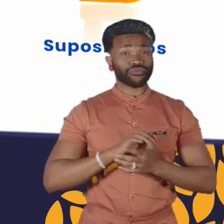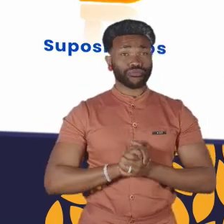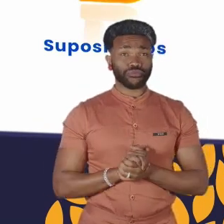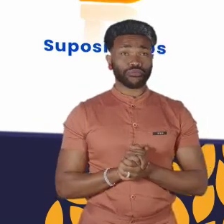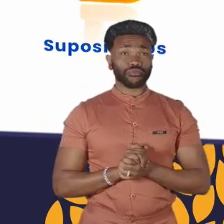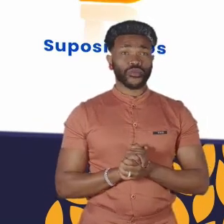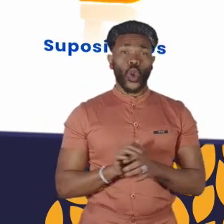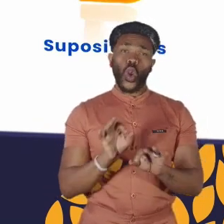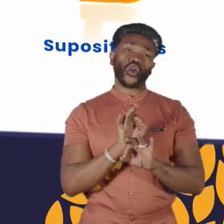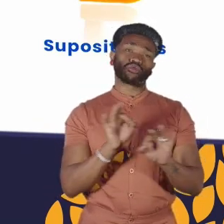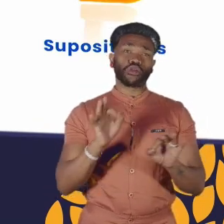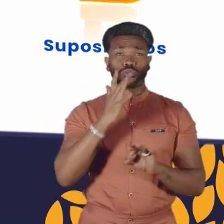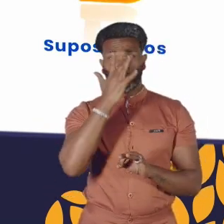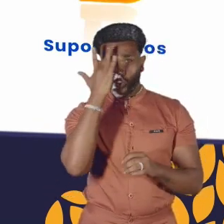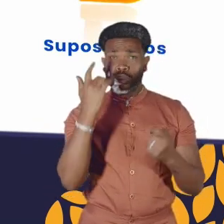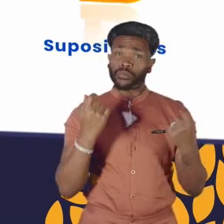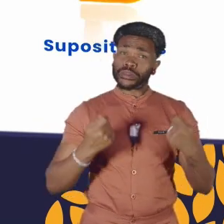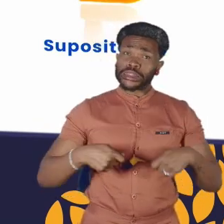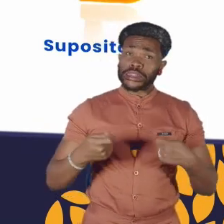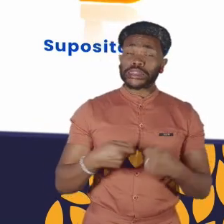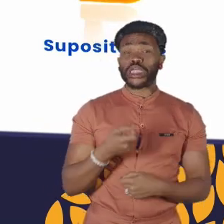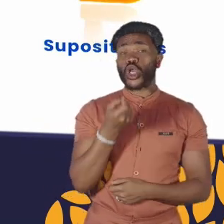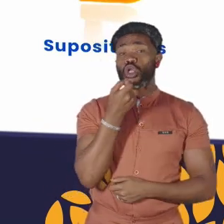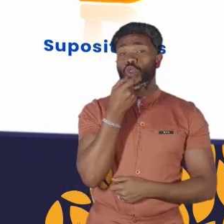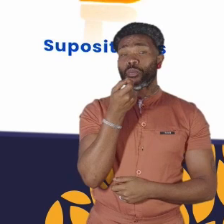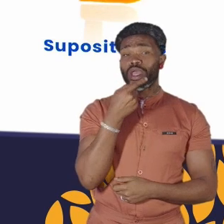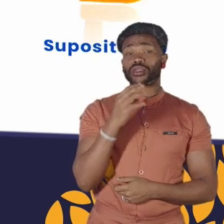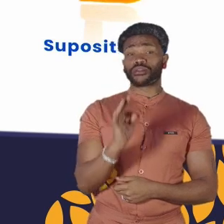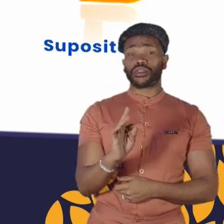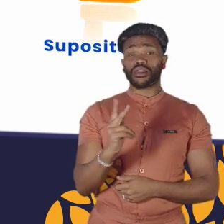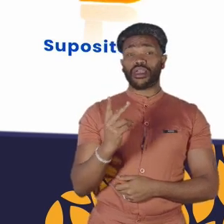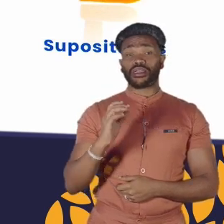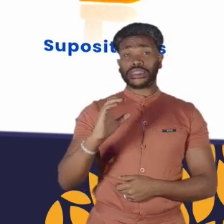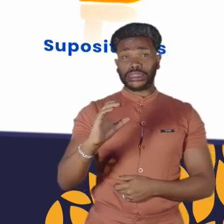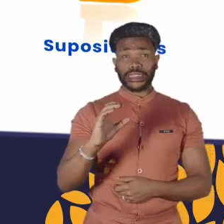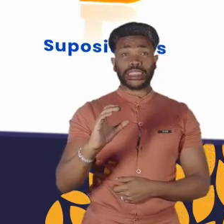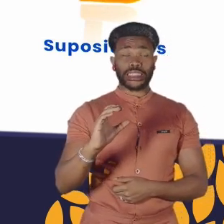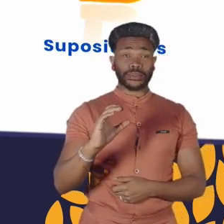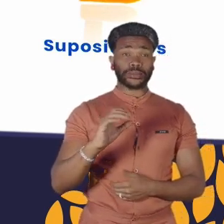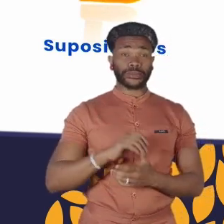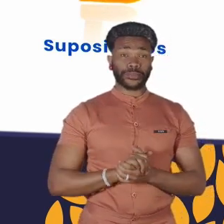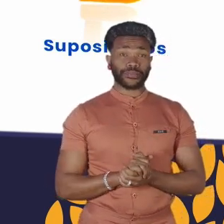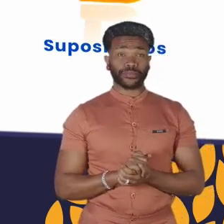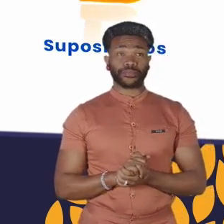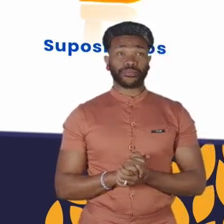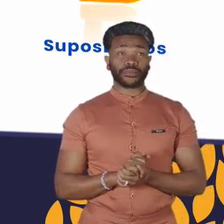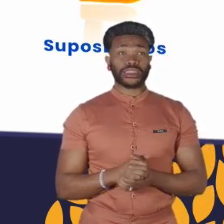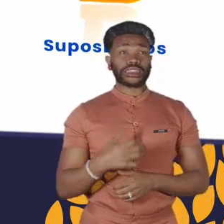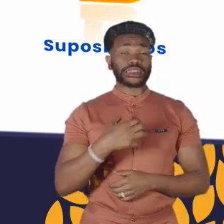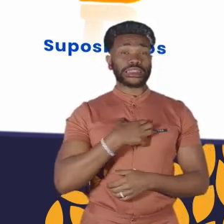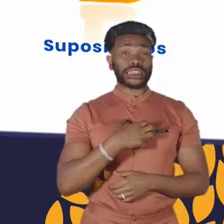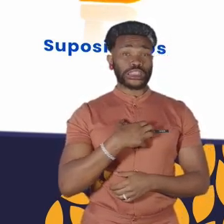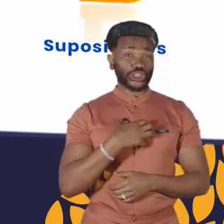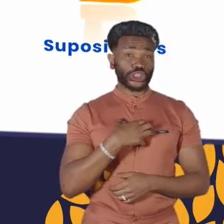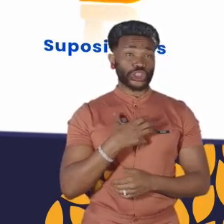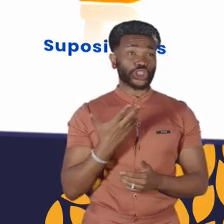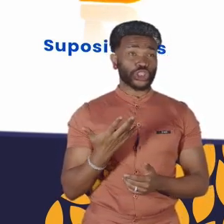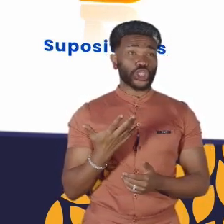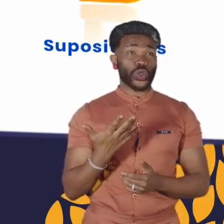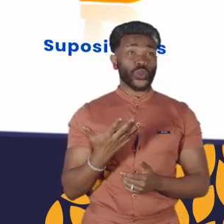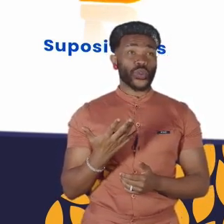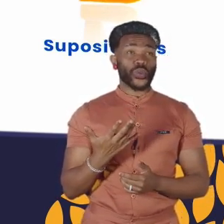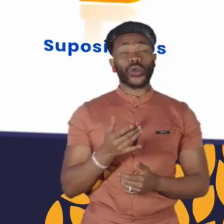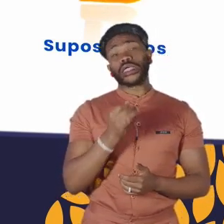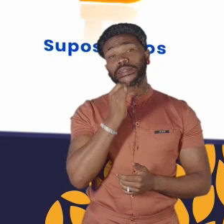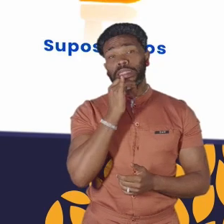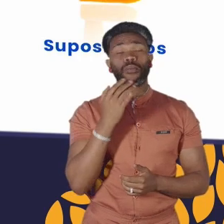Uma ótima opção para quem precisa de doses altas, por exemplo, de THC, e não quer sentir, ou